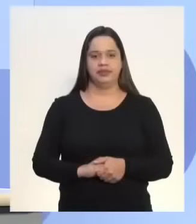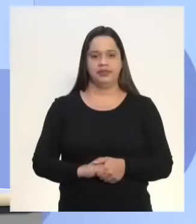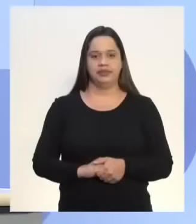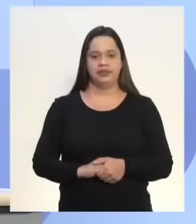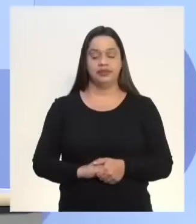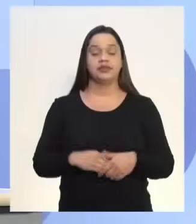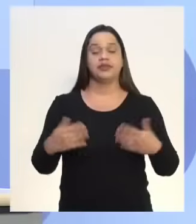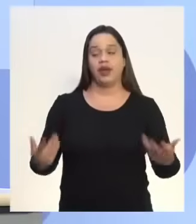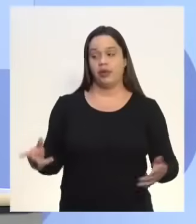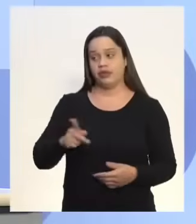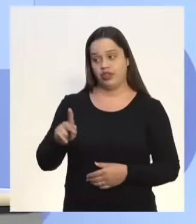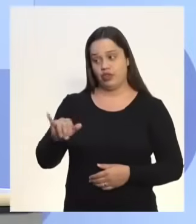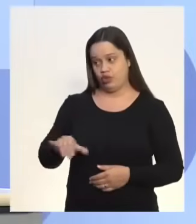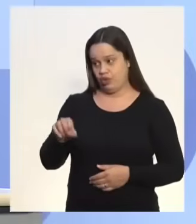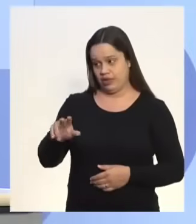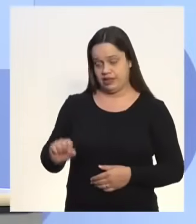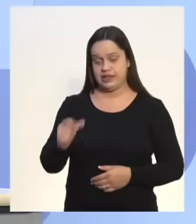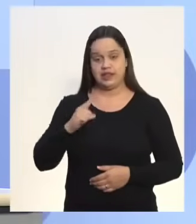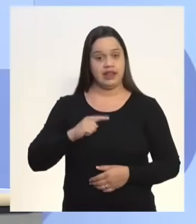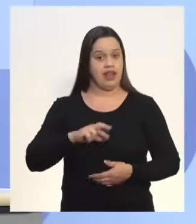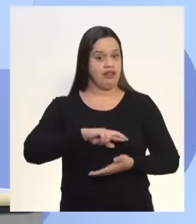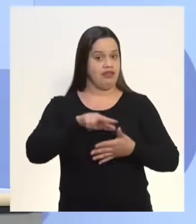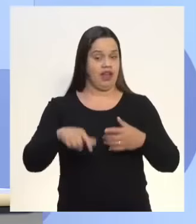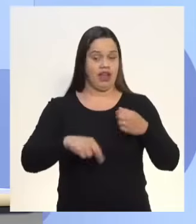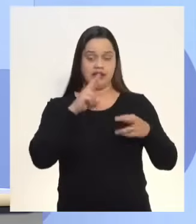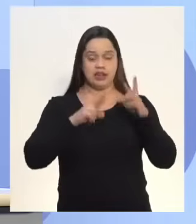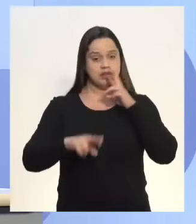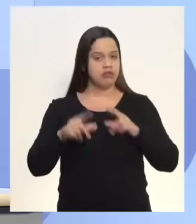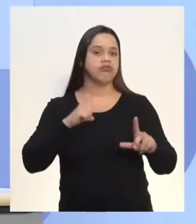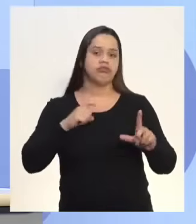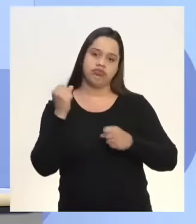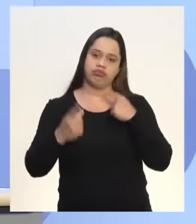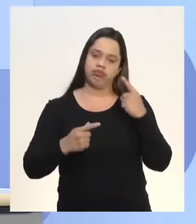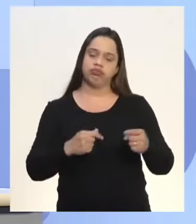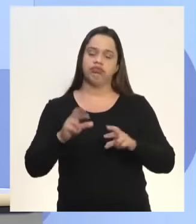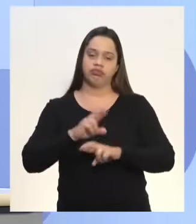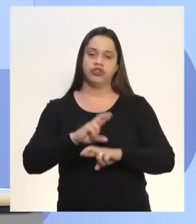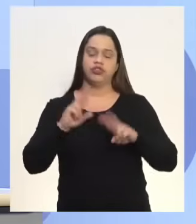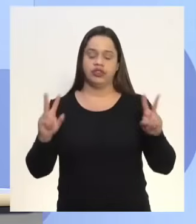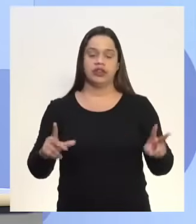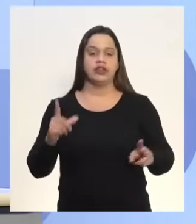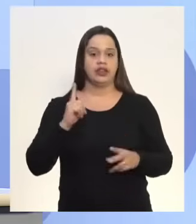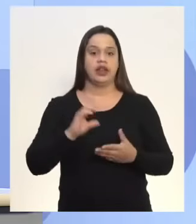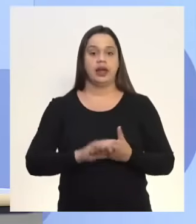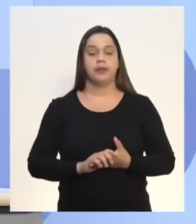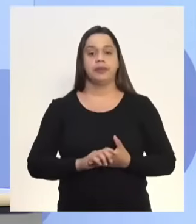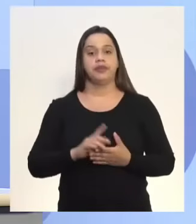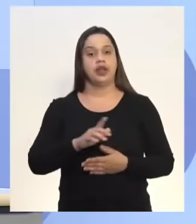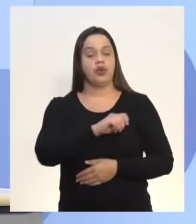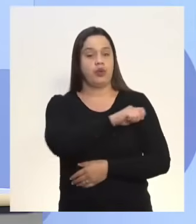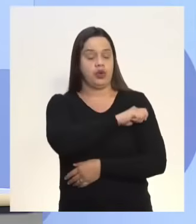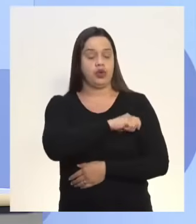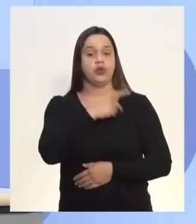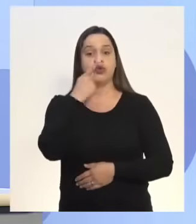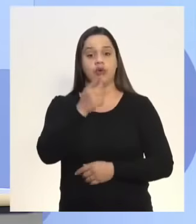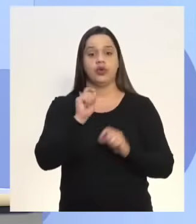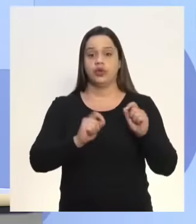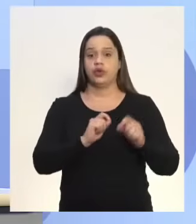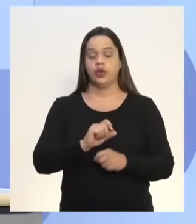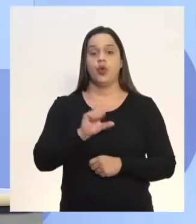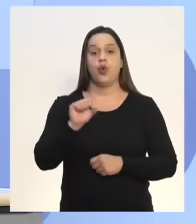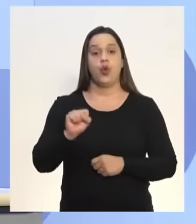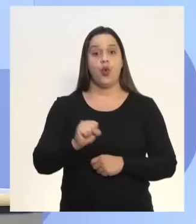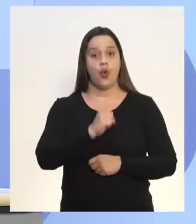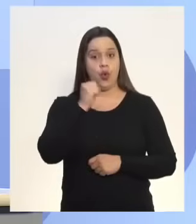Olha, Jonas, várias respostas, tem algumas diferenças, mas vamos lá. Olivier, ele disse 8